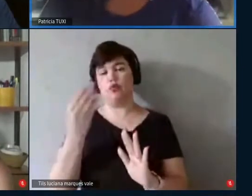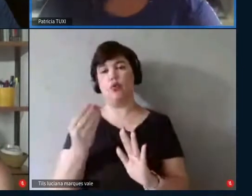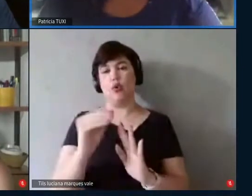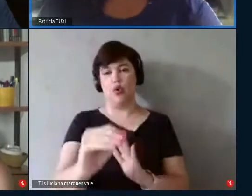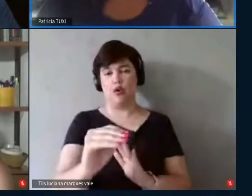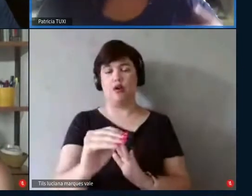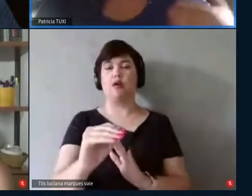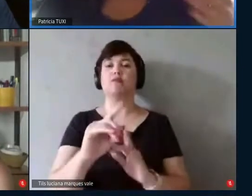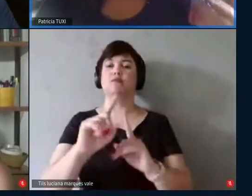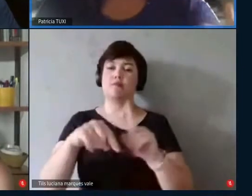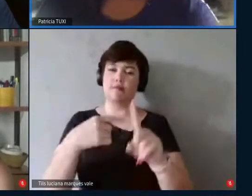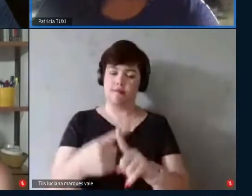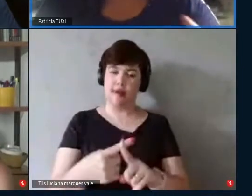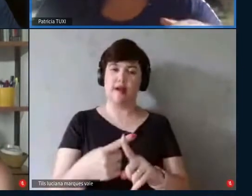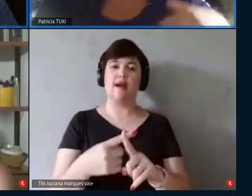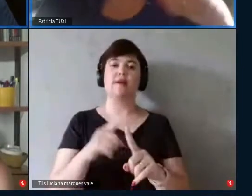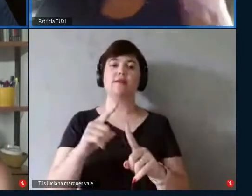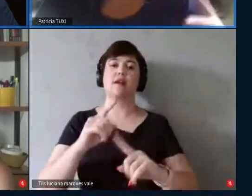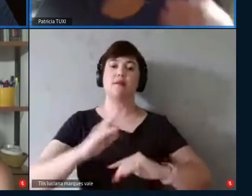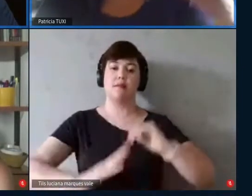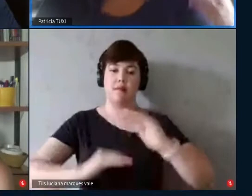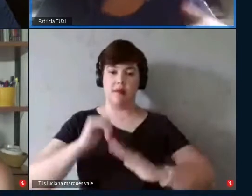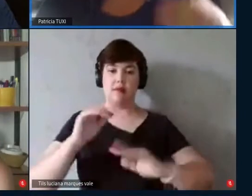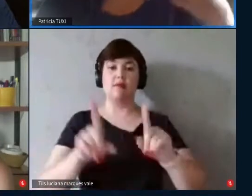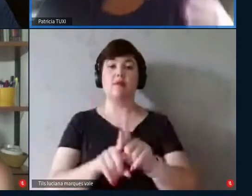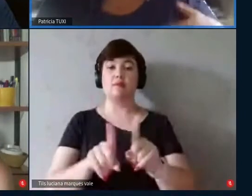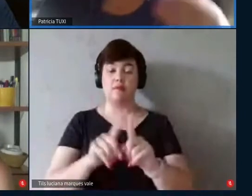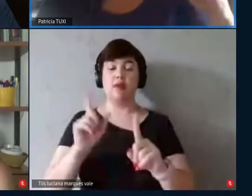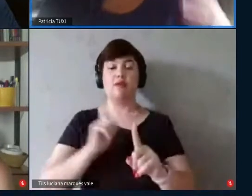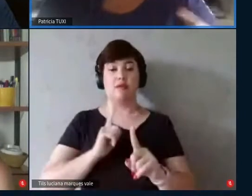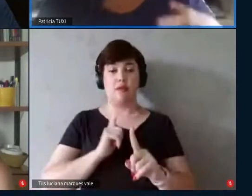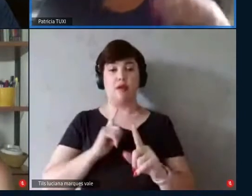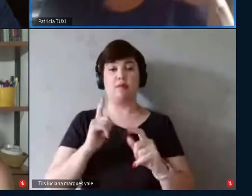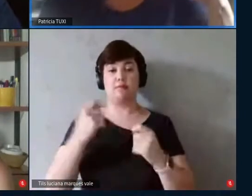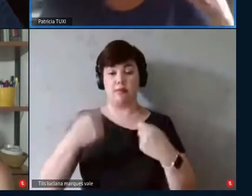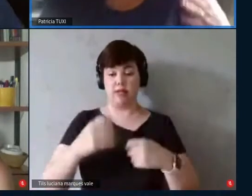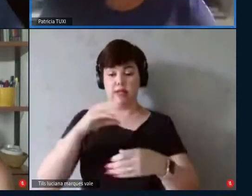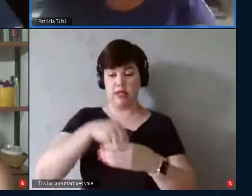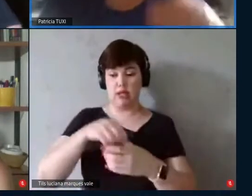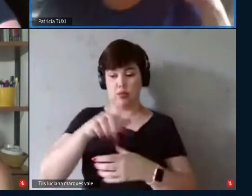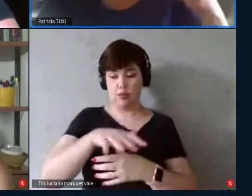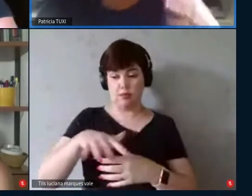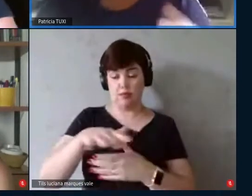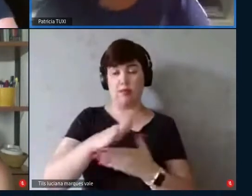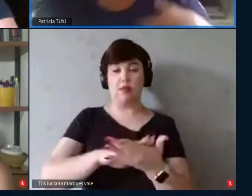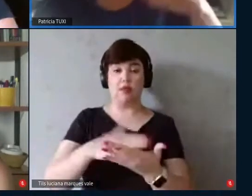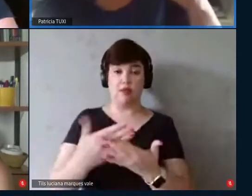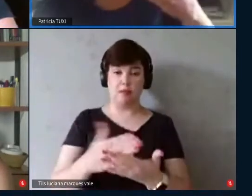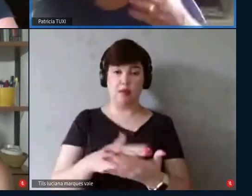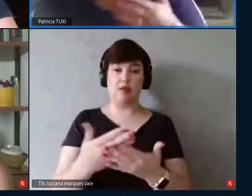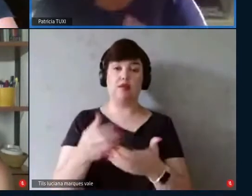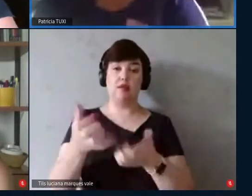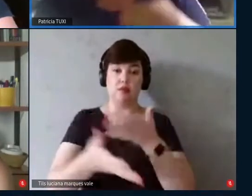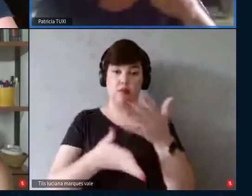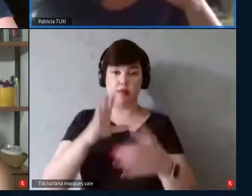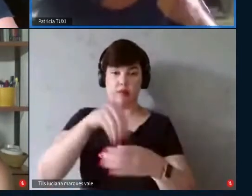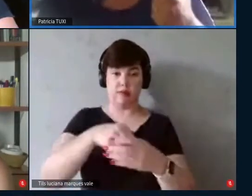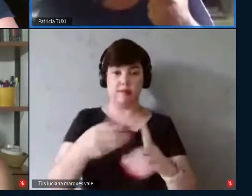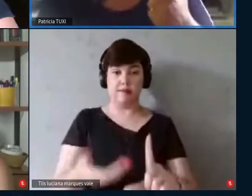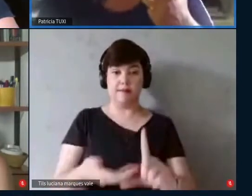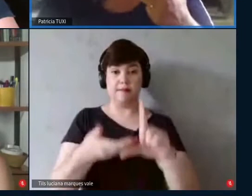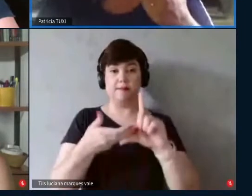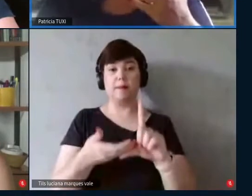além dessas habilidades, há também, dentro do espaço de interpretação de língua de sinais na Câmara dos